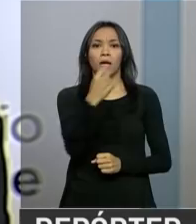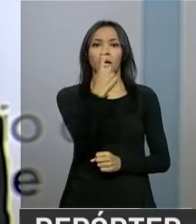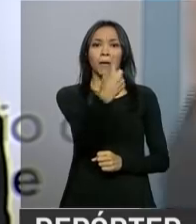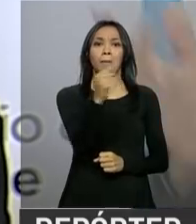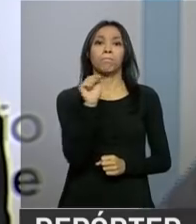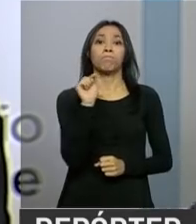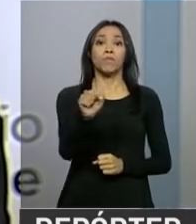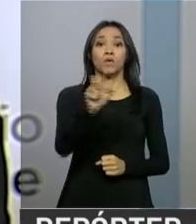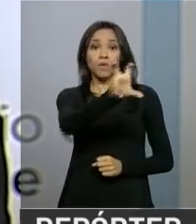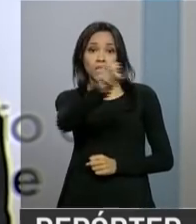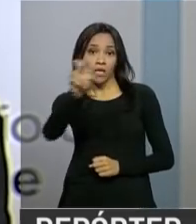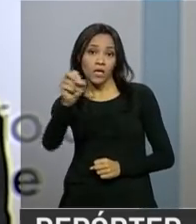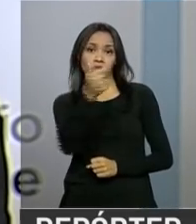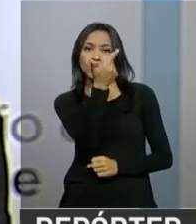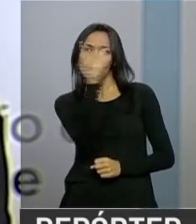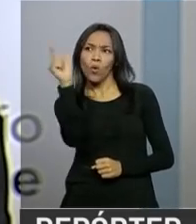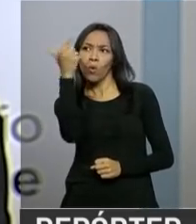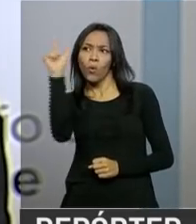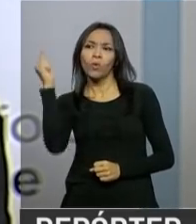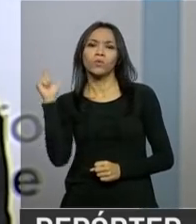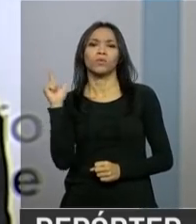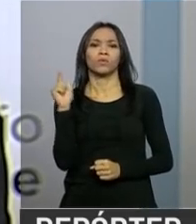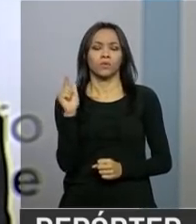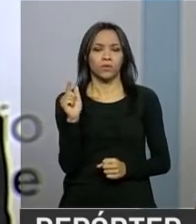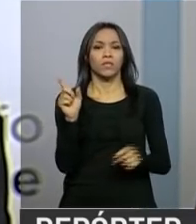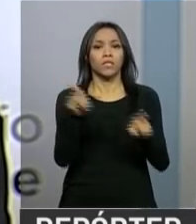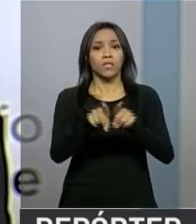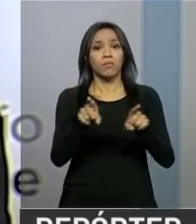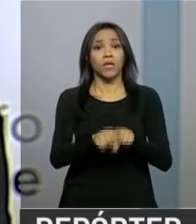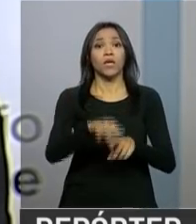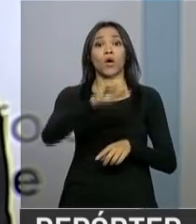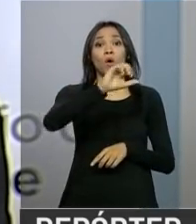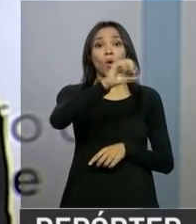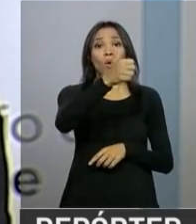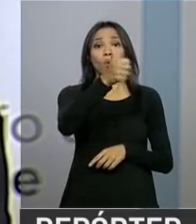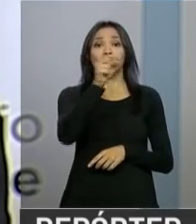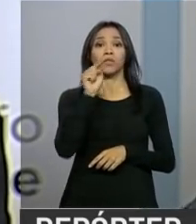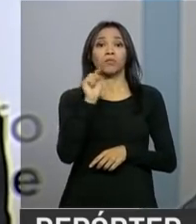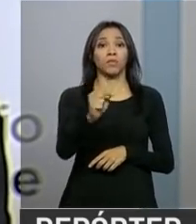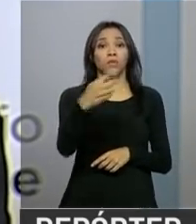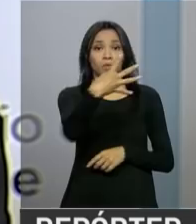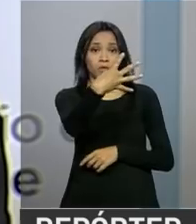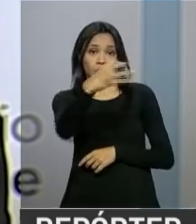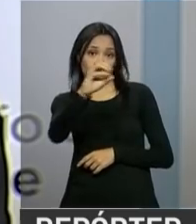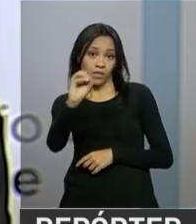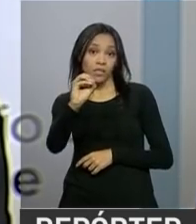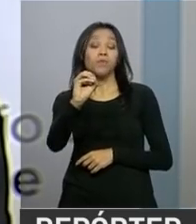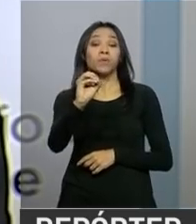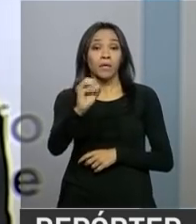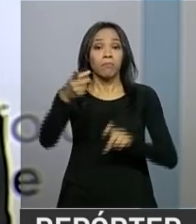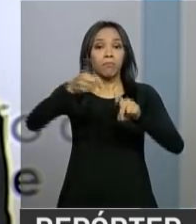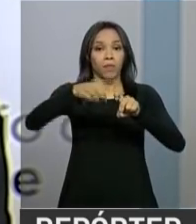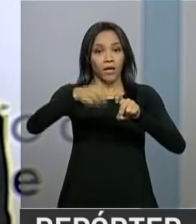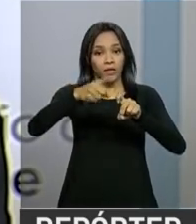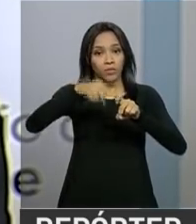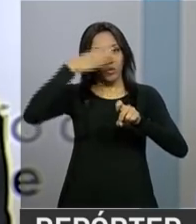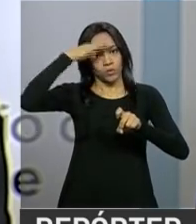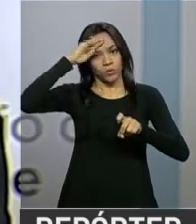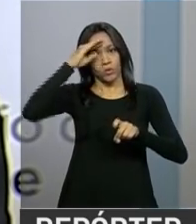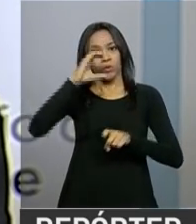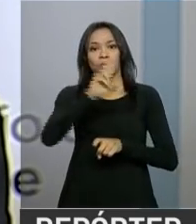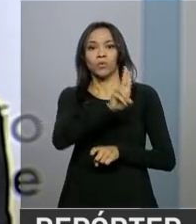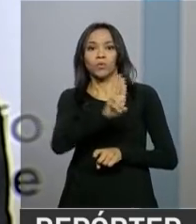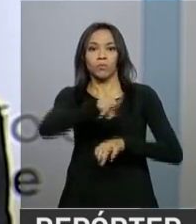de outros convênios e 11.400 cubanos né então o Que Nós faremos em relação Mais Médicos